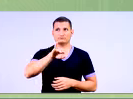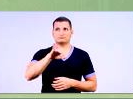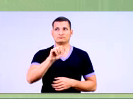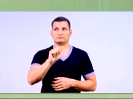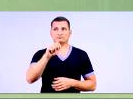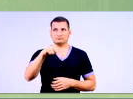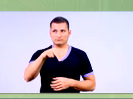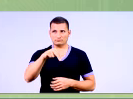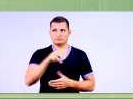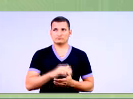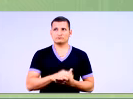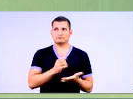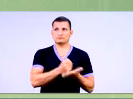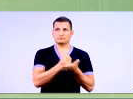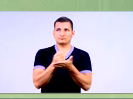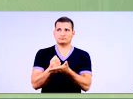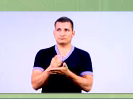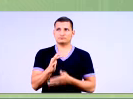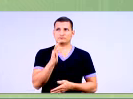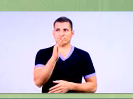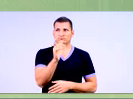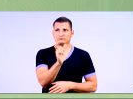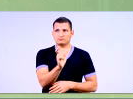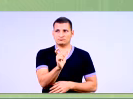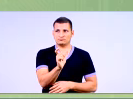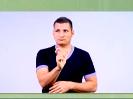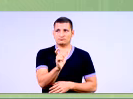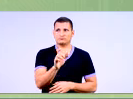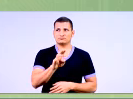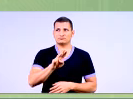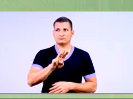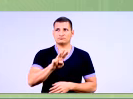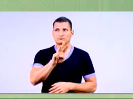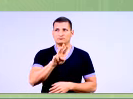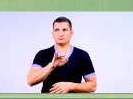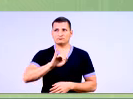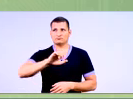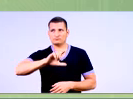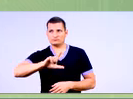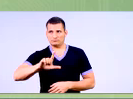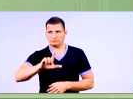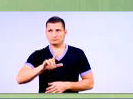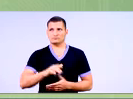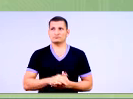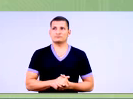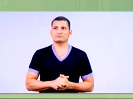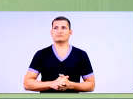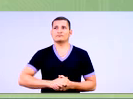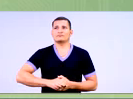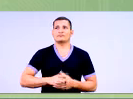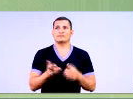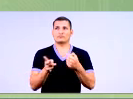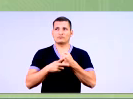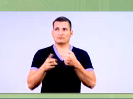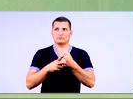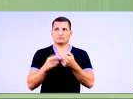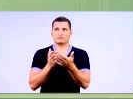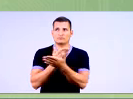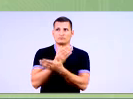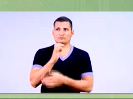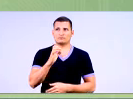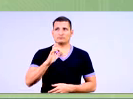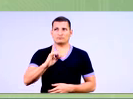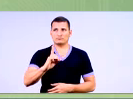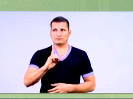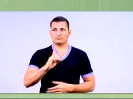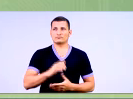will, auxiliar do futuro, e o verbo sem o ed, play. E aí